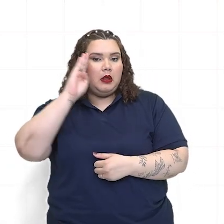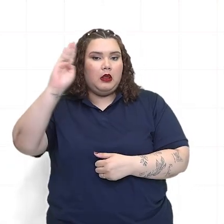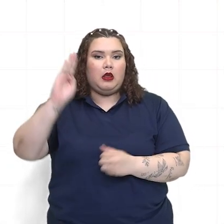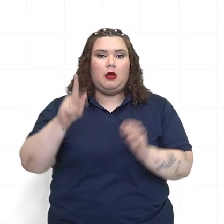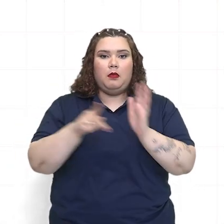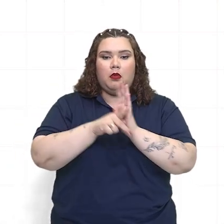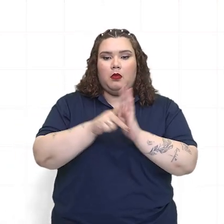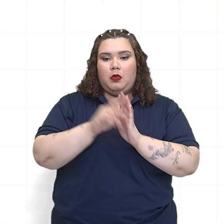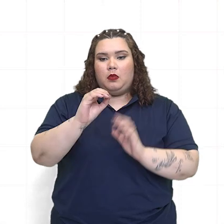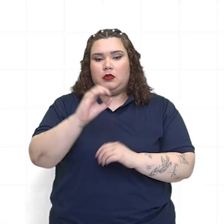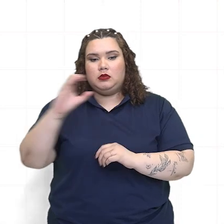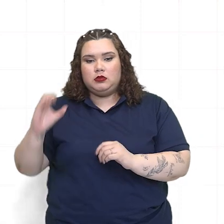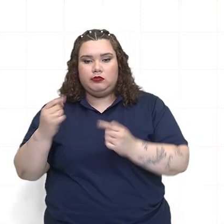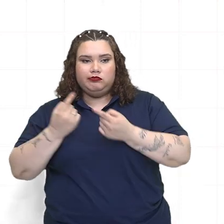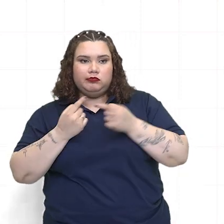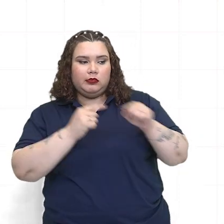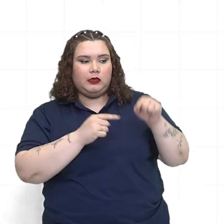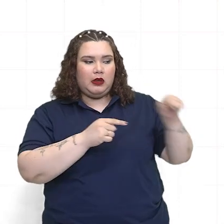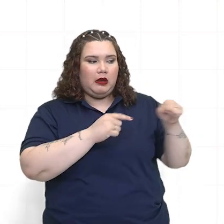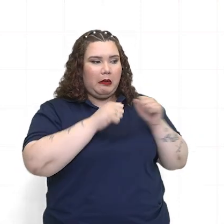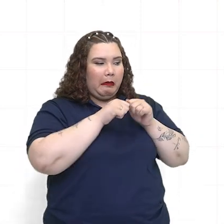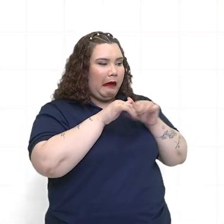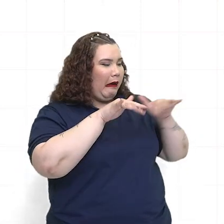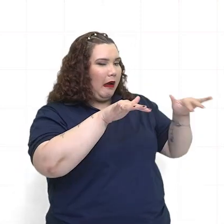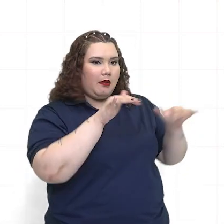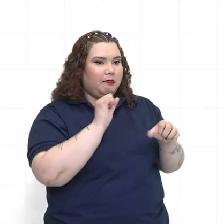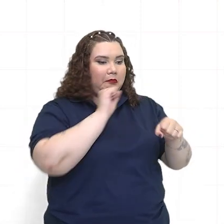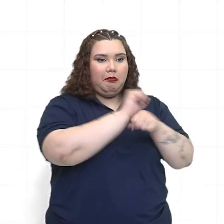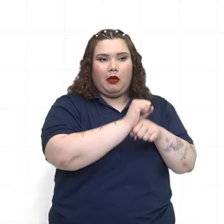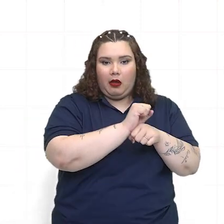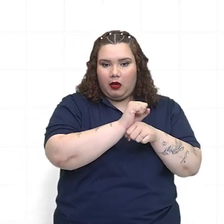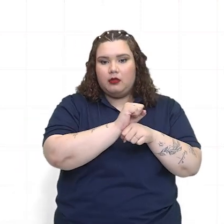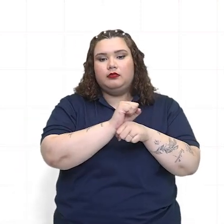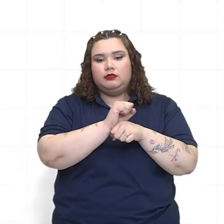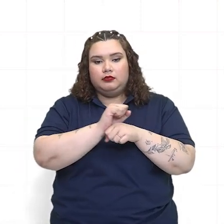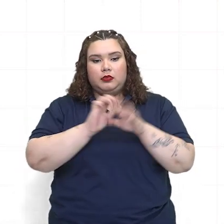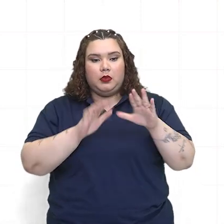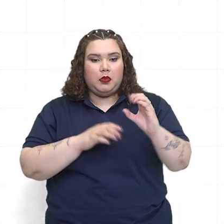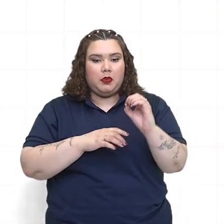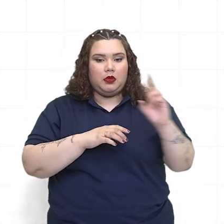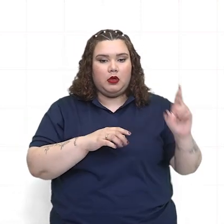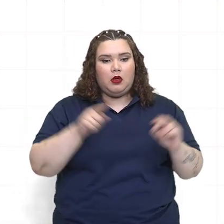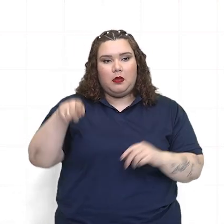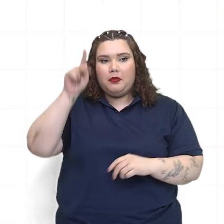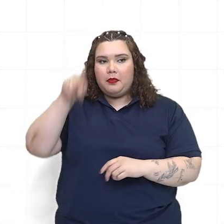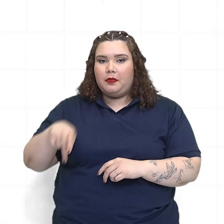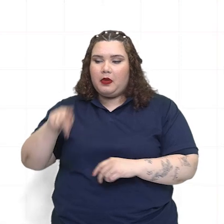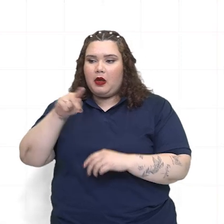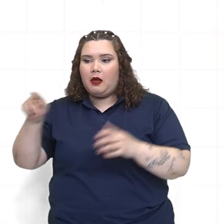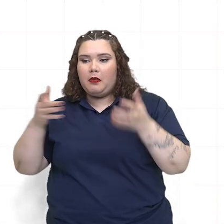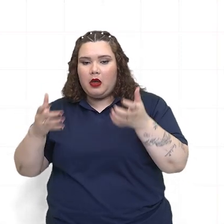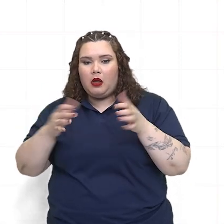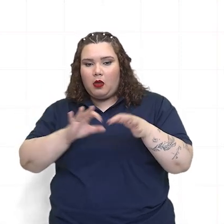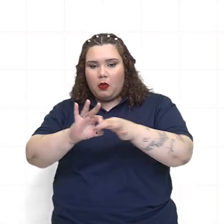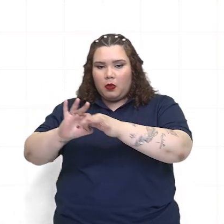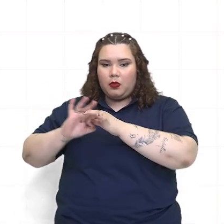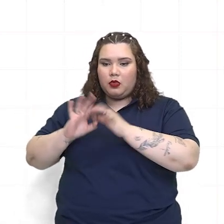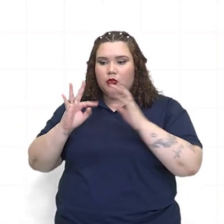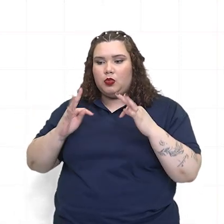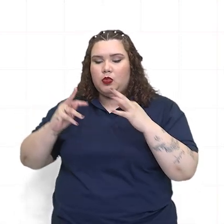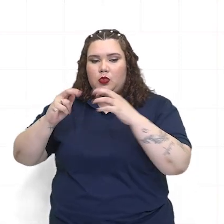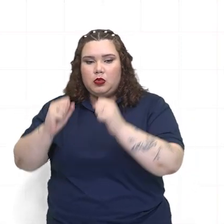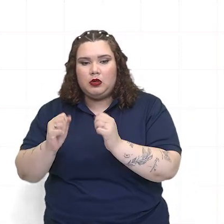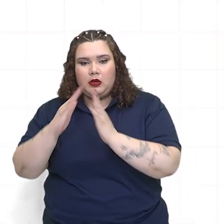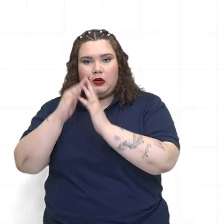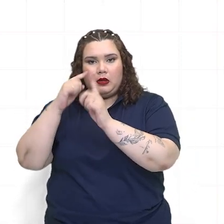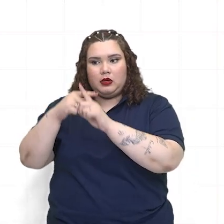Ocidente para deter, então, esse avanço muçulmano no Oriente Próximo, enquanto o Papa sonhava em reunificar as